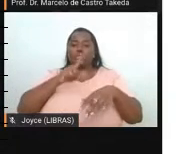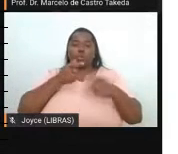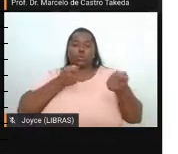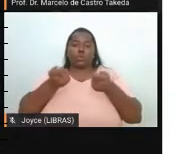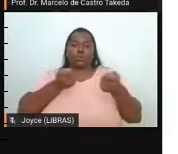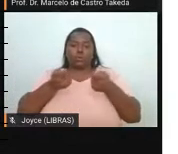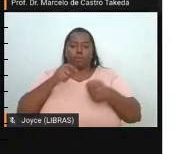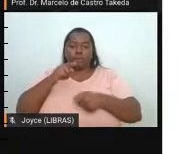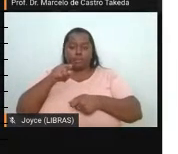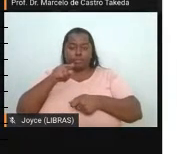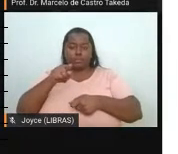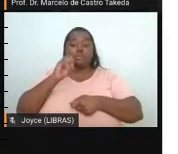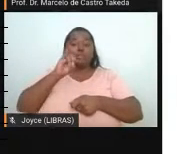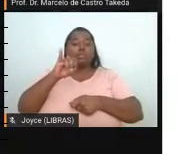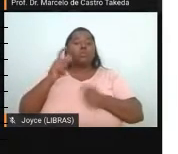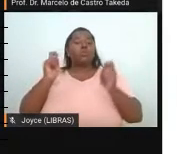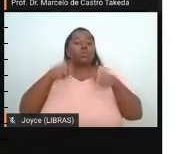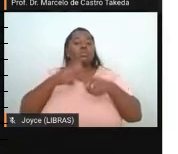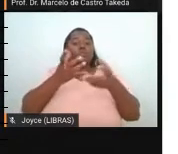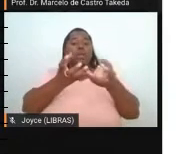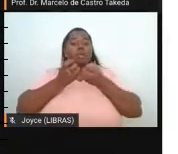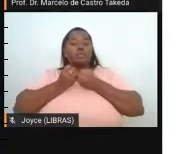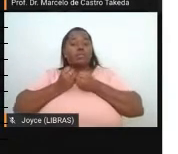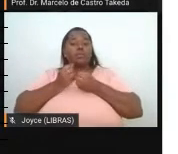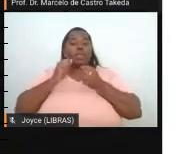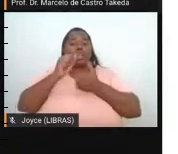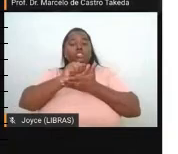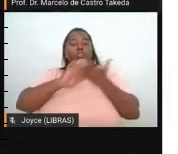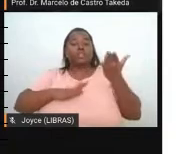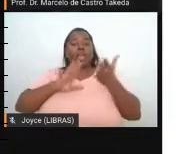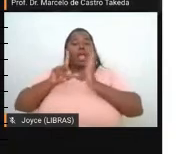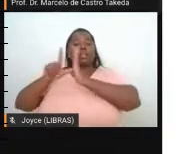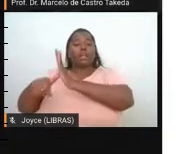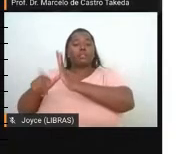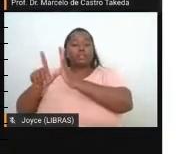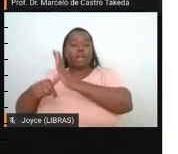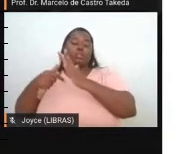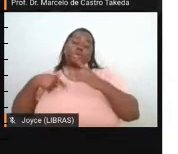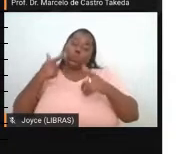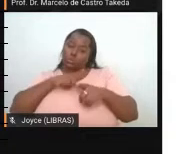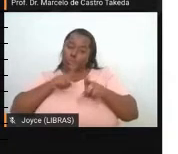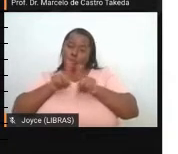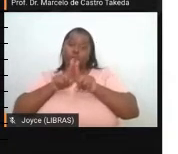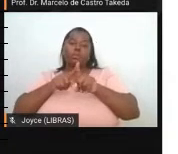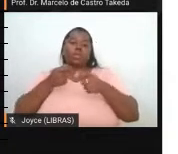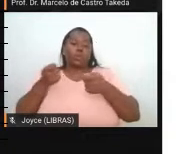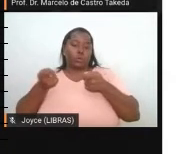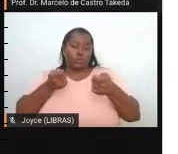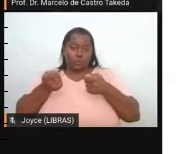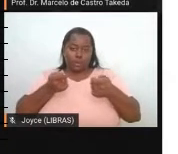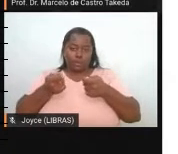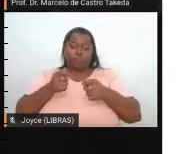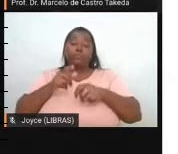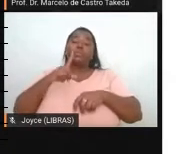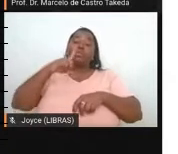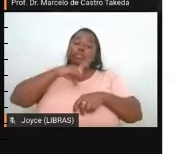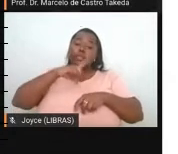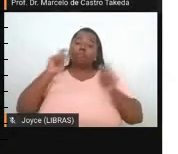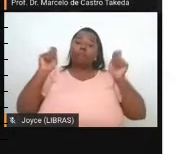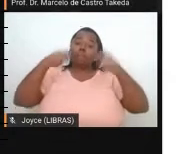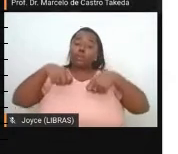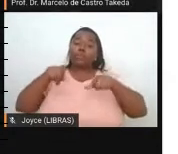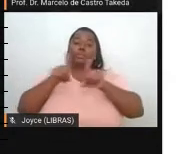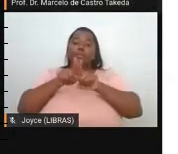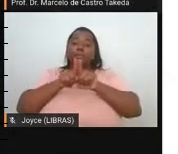possível, receber ou não atividades com atraso. Tá? Então dá para a gente fazer isso. Há possibilidade ainda de